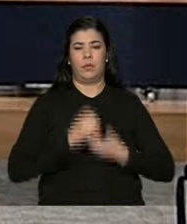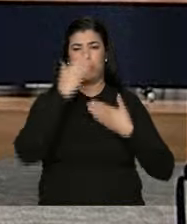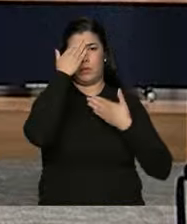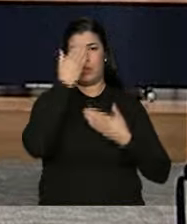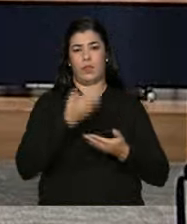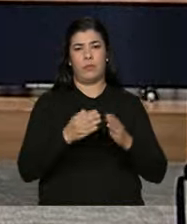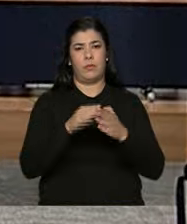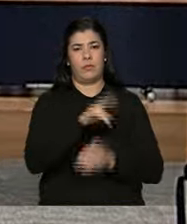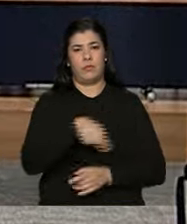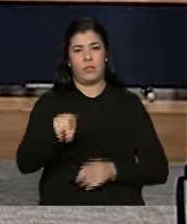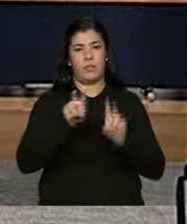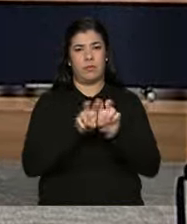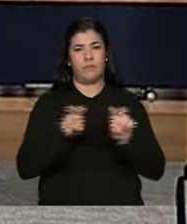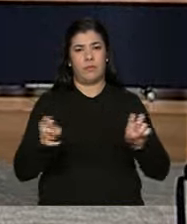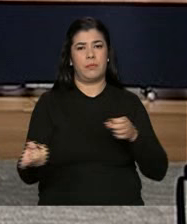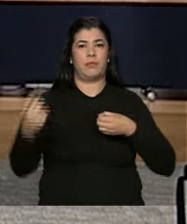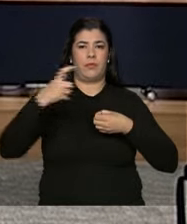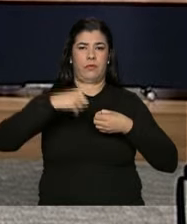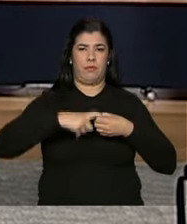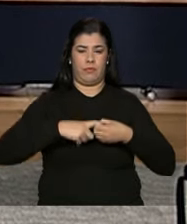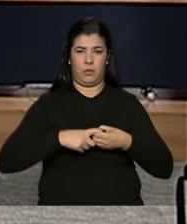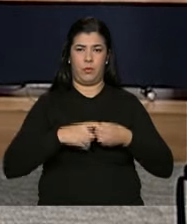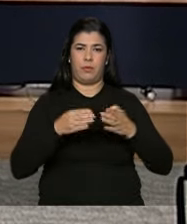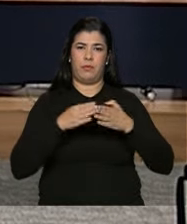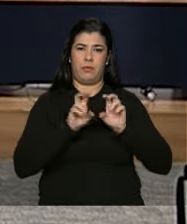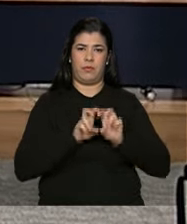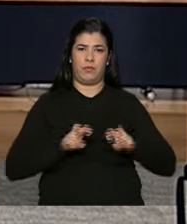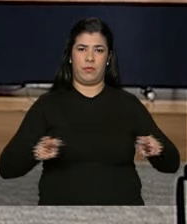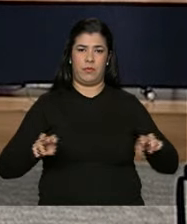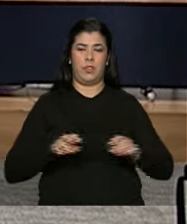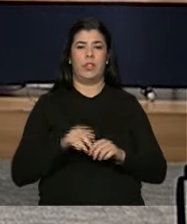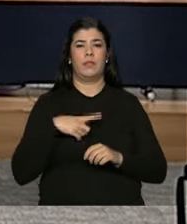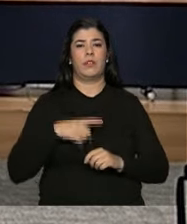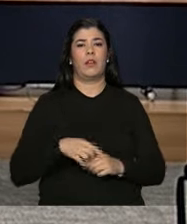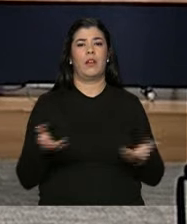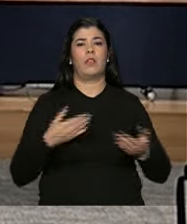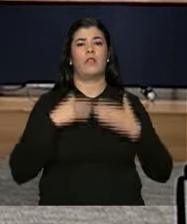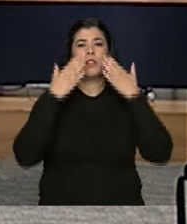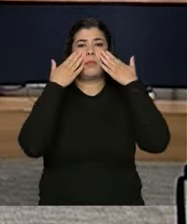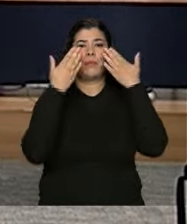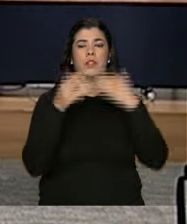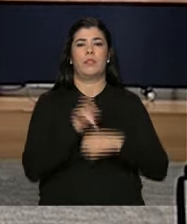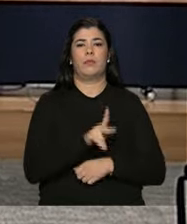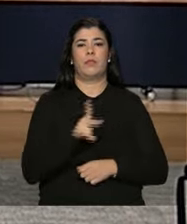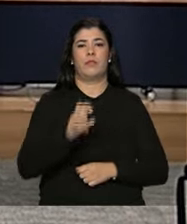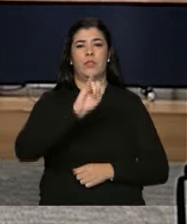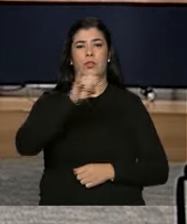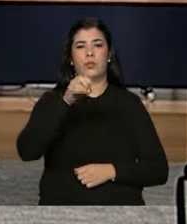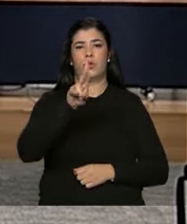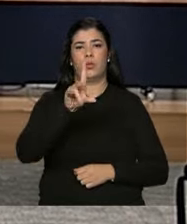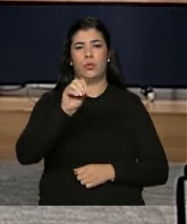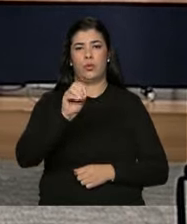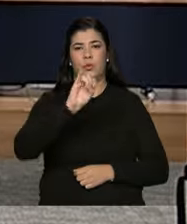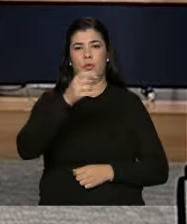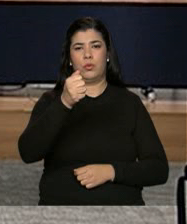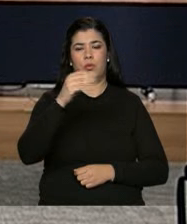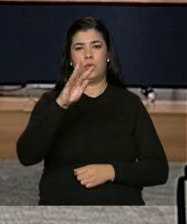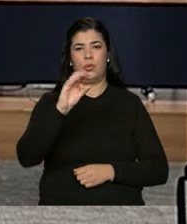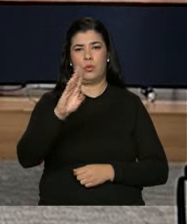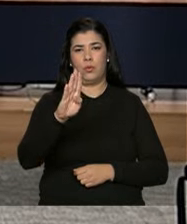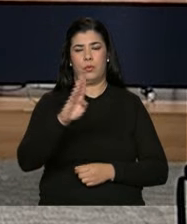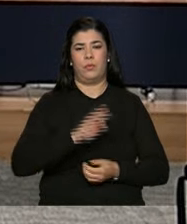Obrigado. Pedimos aos integrantes da mesa que tomem seus lugares na plateia para ouvirmos a apresentação do professor